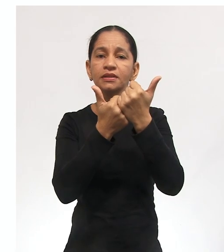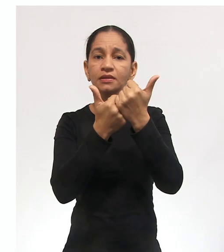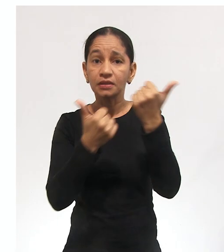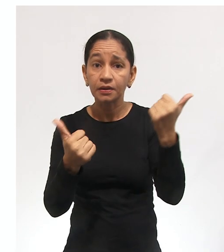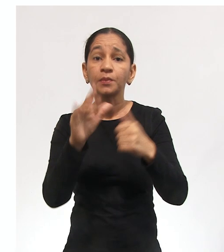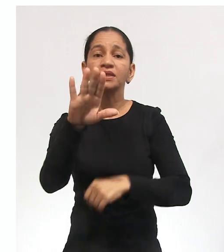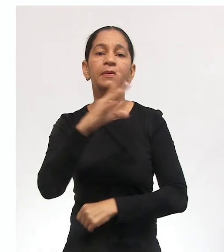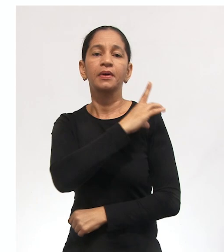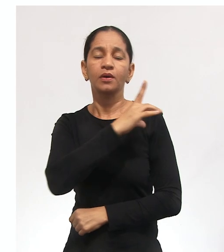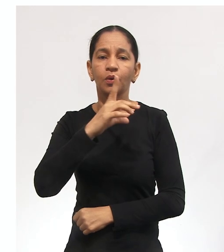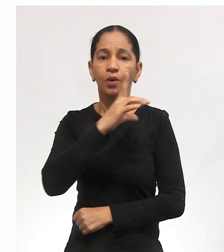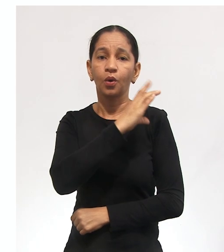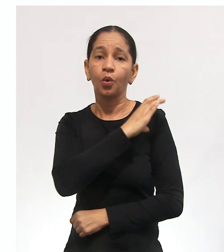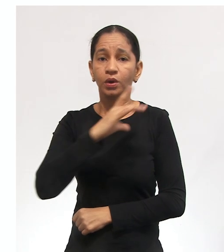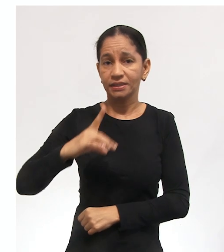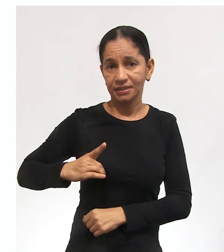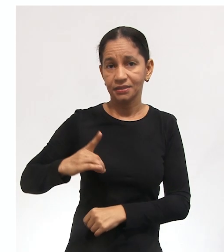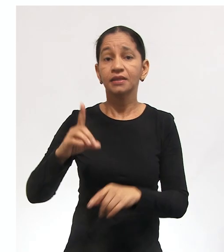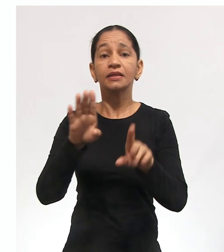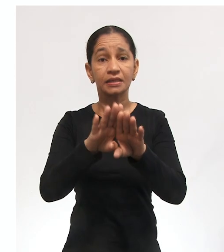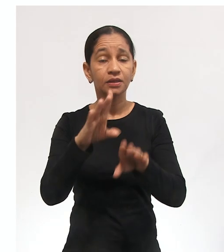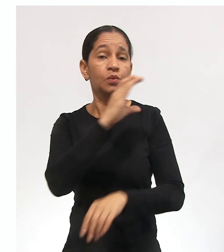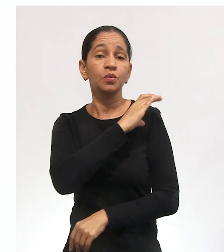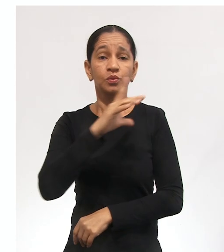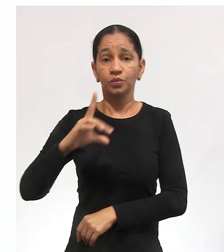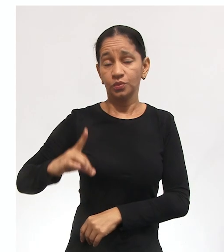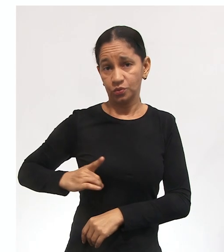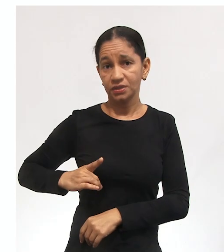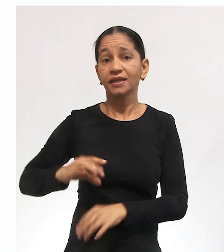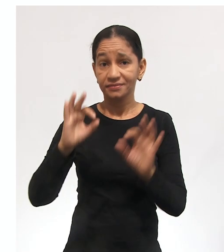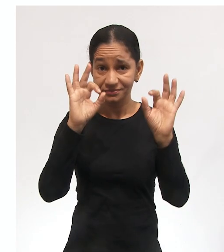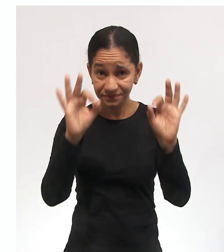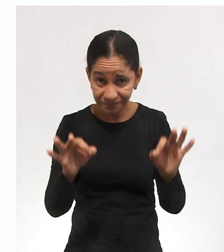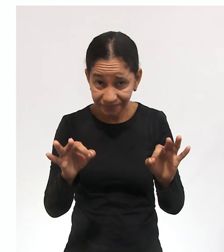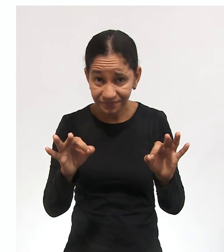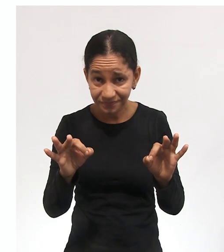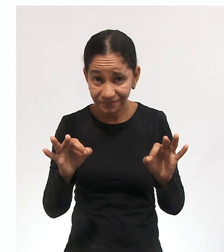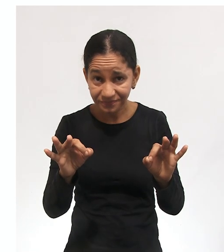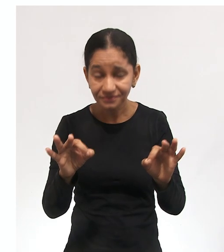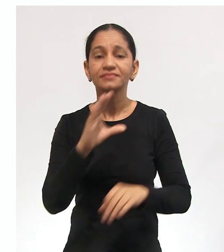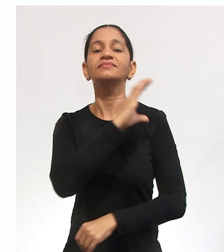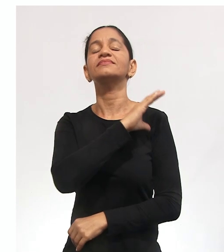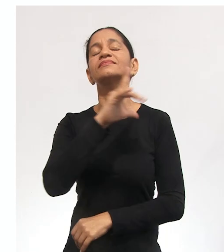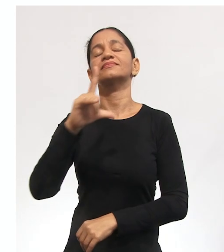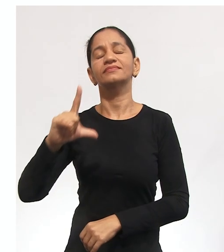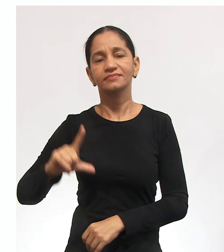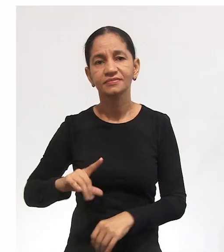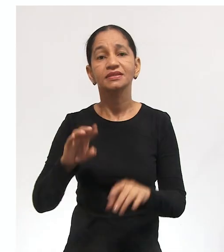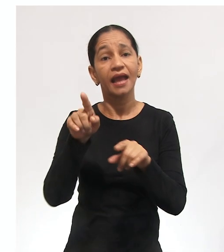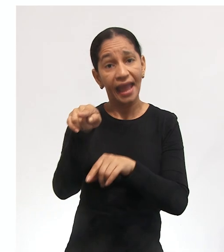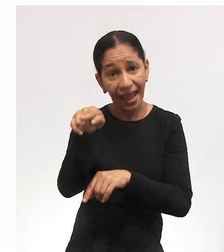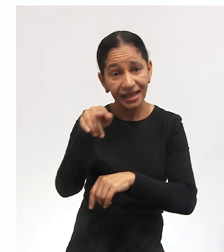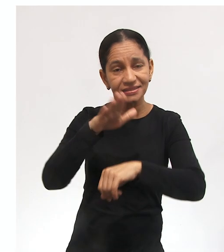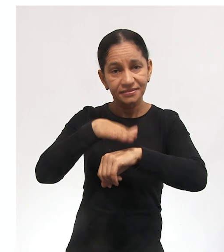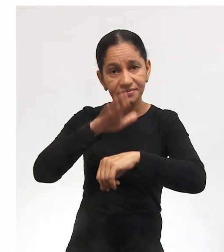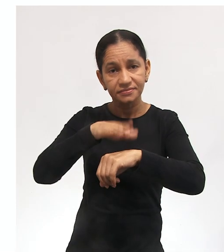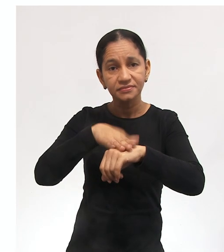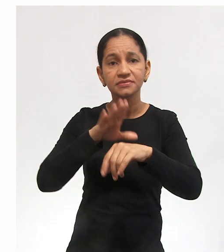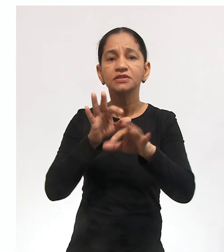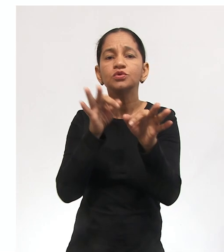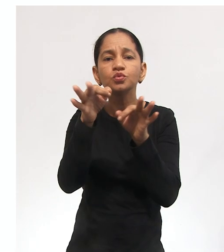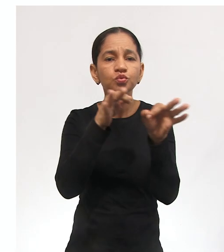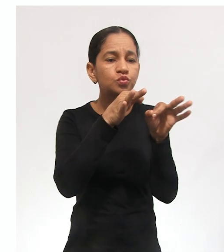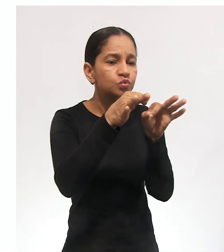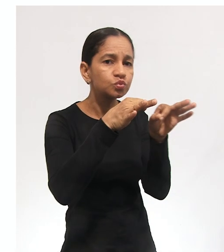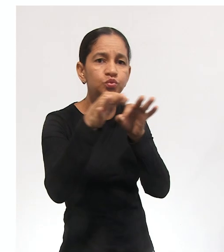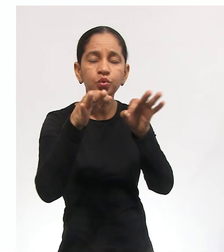subordinação, essas empresas, perdão, no grupo econômico por coordenação, essas empresas trabalham por